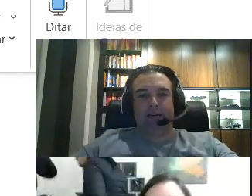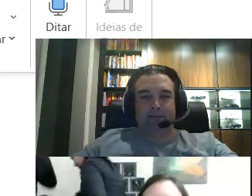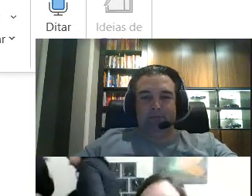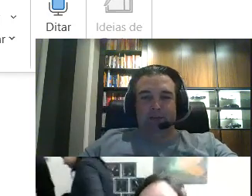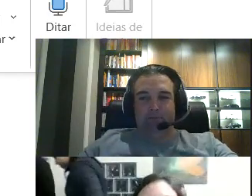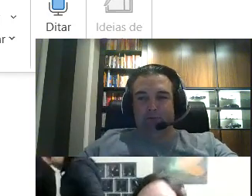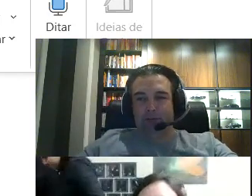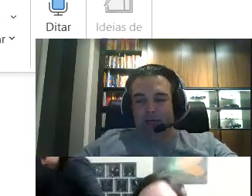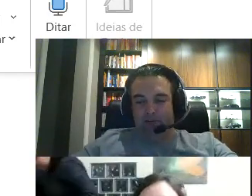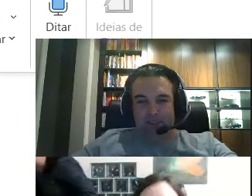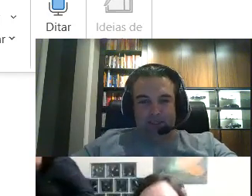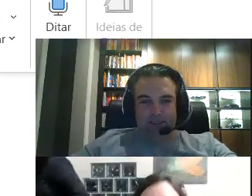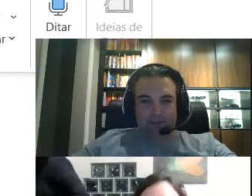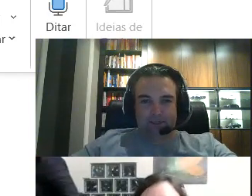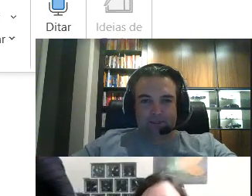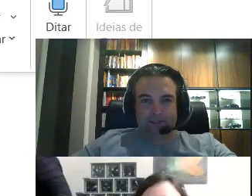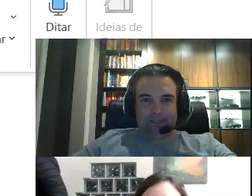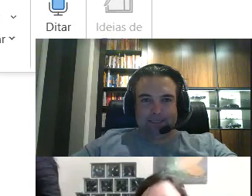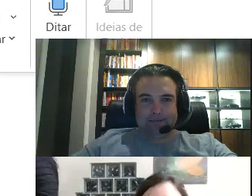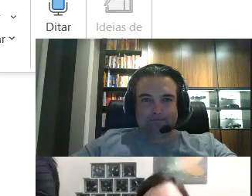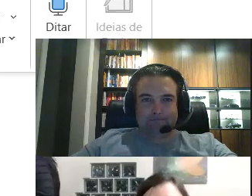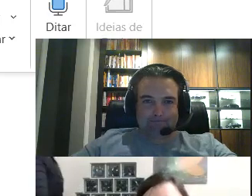O marido da minha irmã é meu cunhado, né?